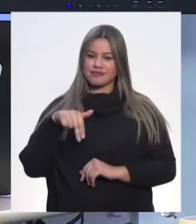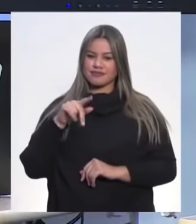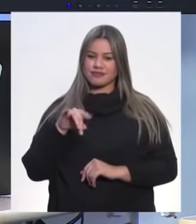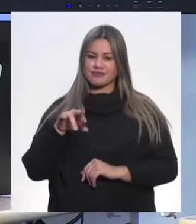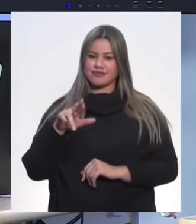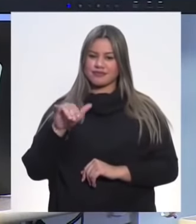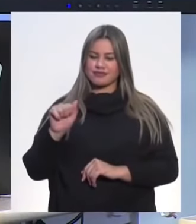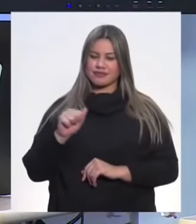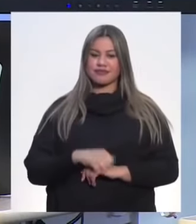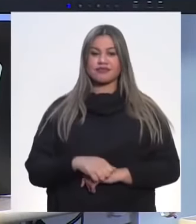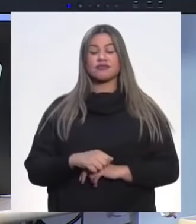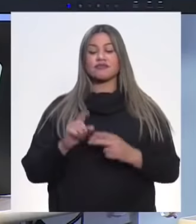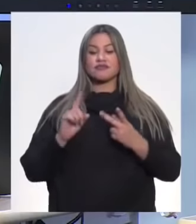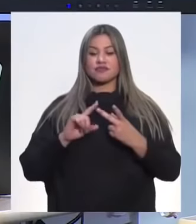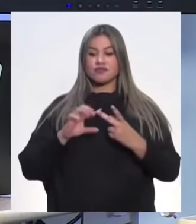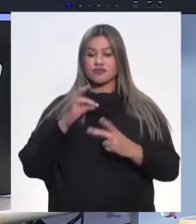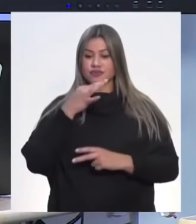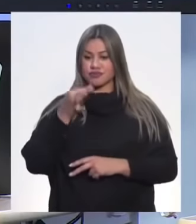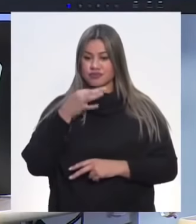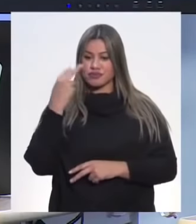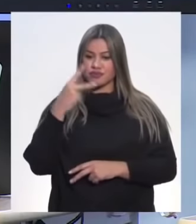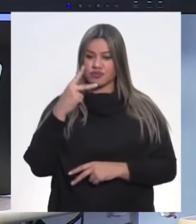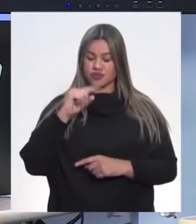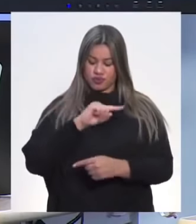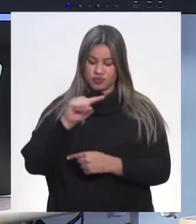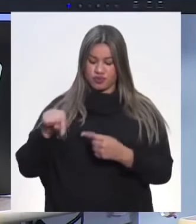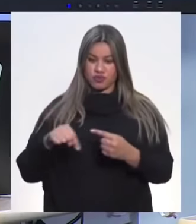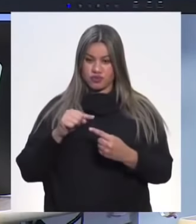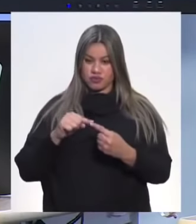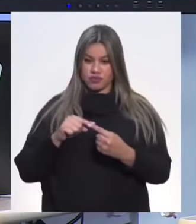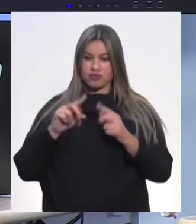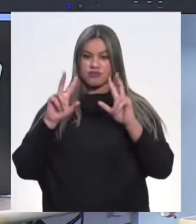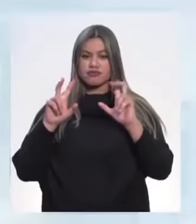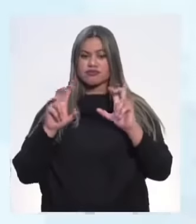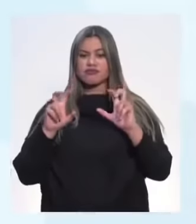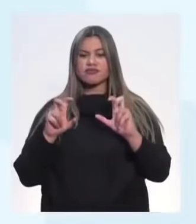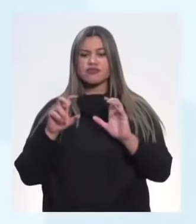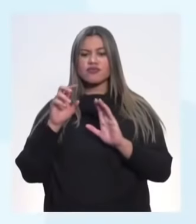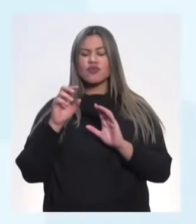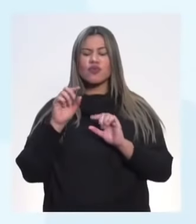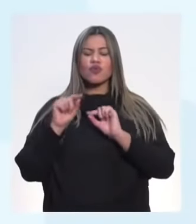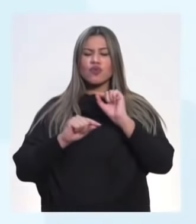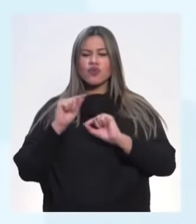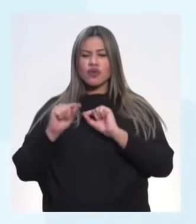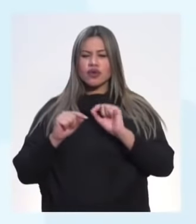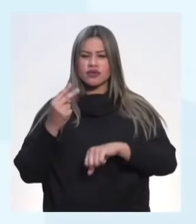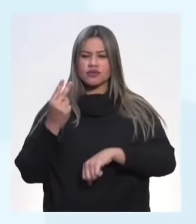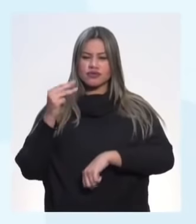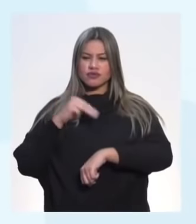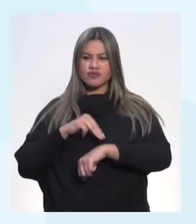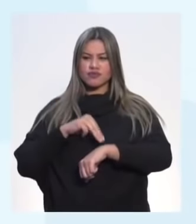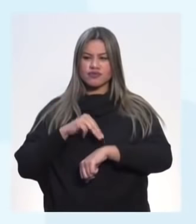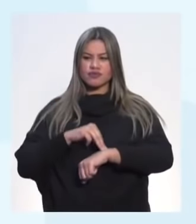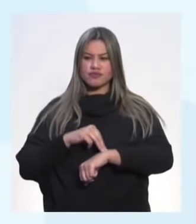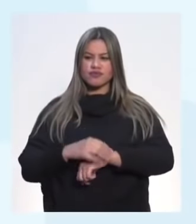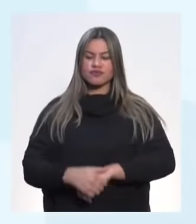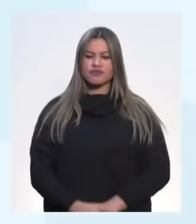2, em sua opinião, qual é o objetivo deste texto que nós acabamos de ler? 2 minutos também.